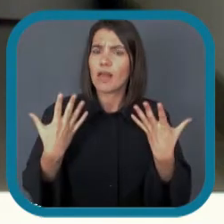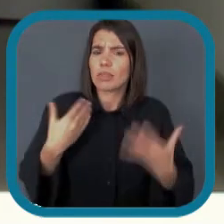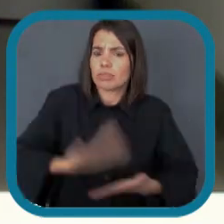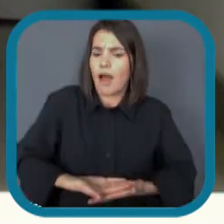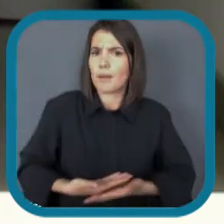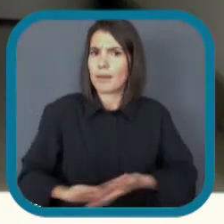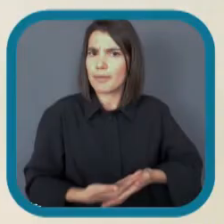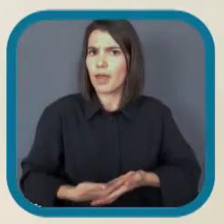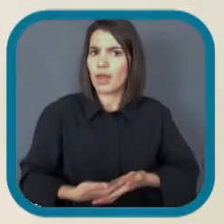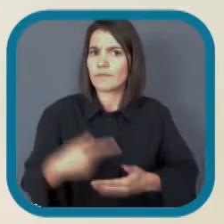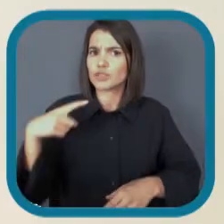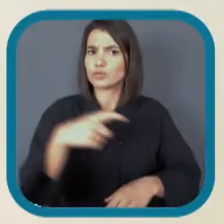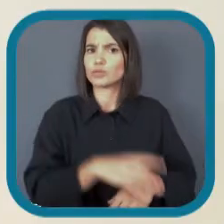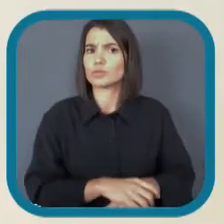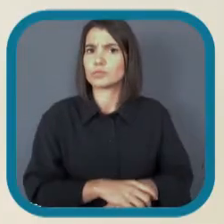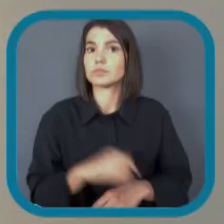o vírus ao seu bebê?